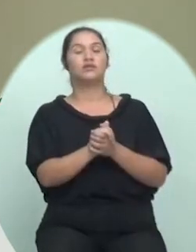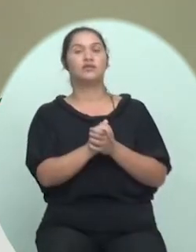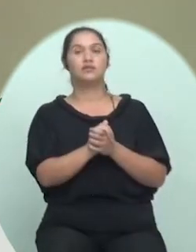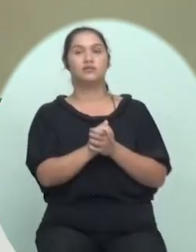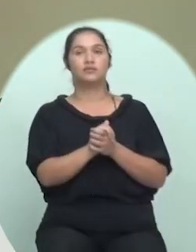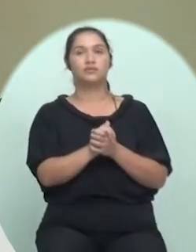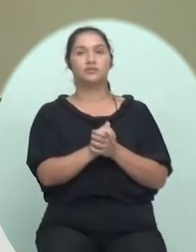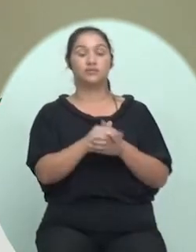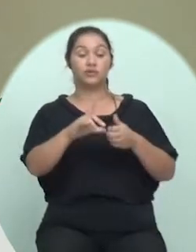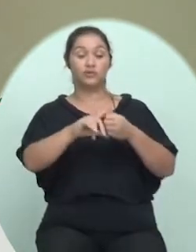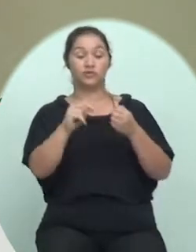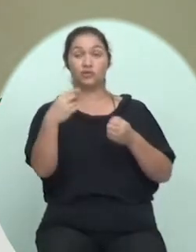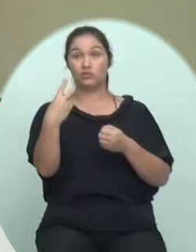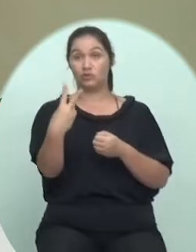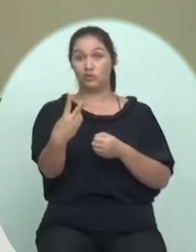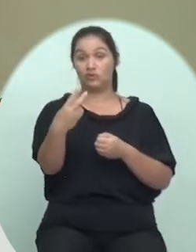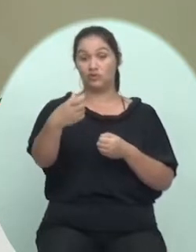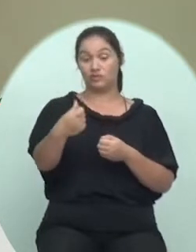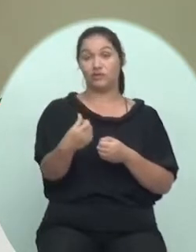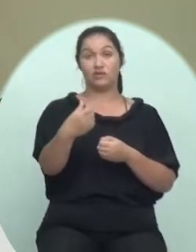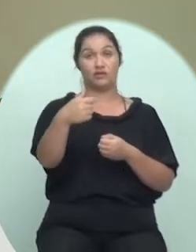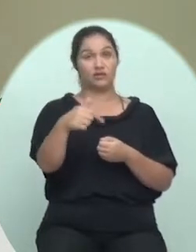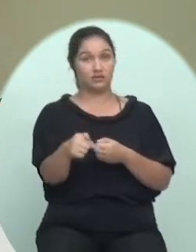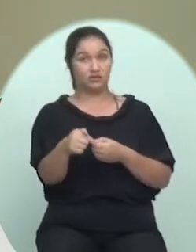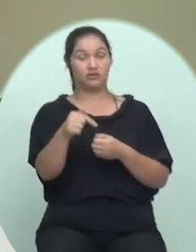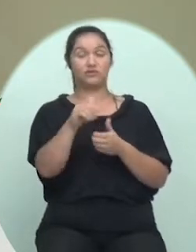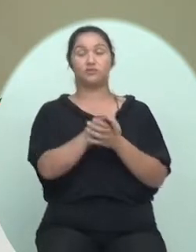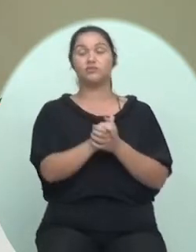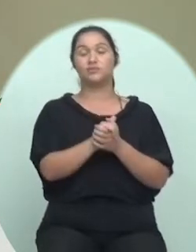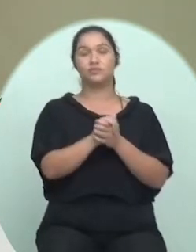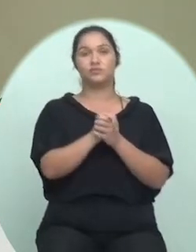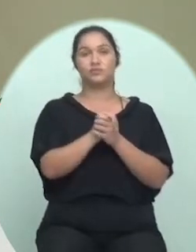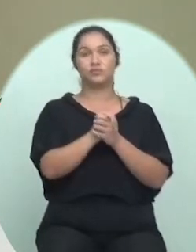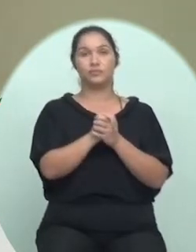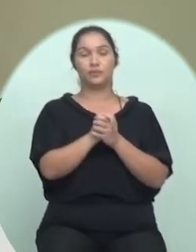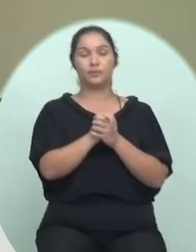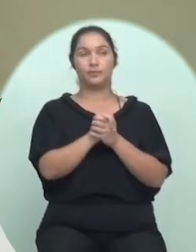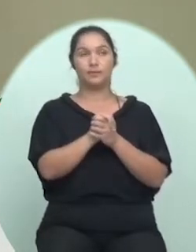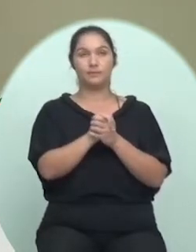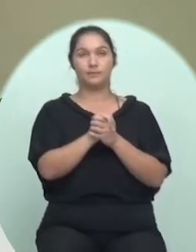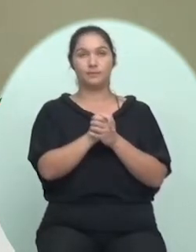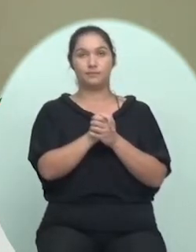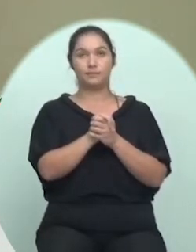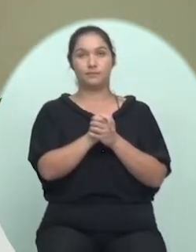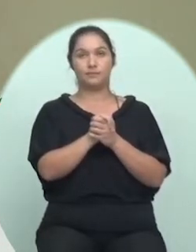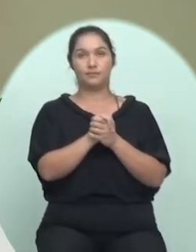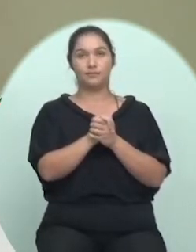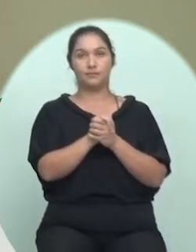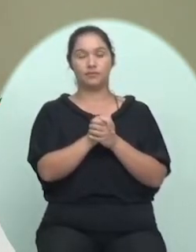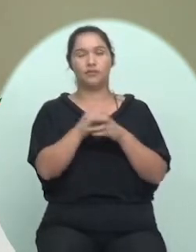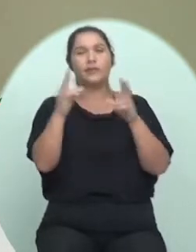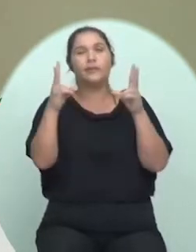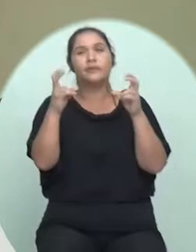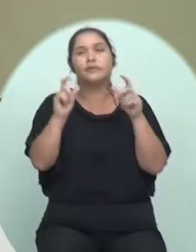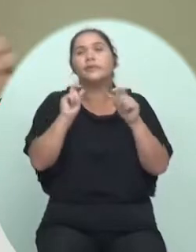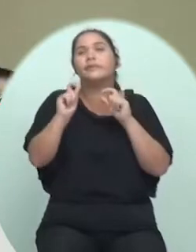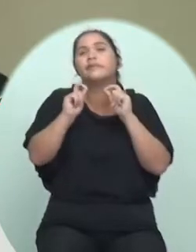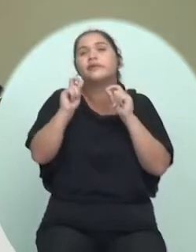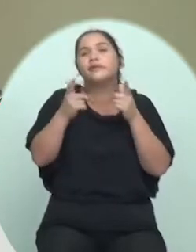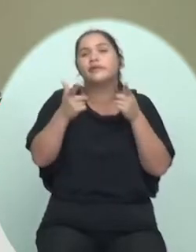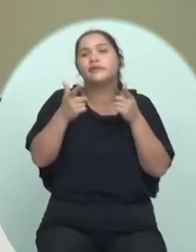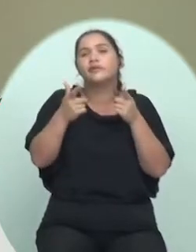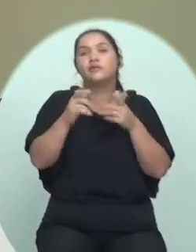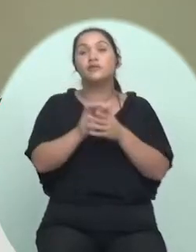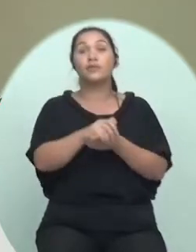né, o artigo 267 da Lei Complementar 287, que ela se trata